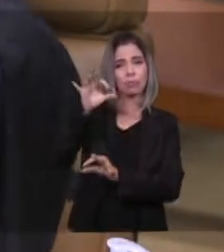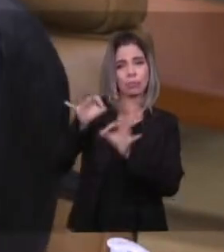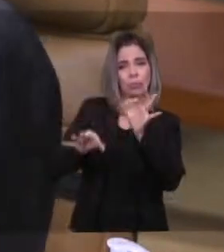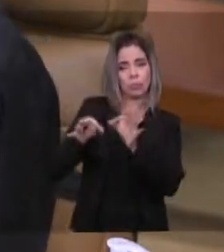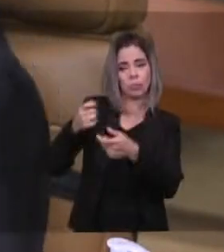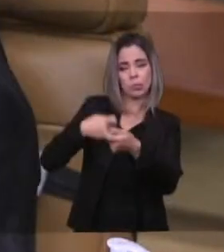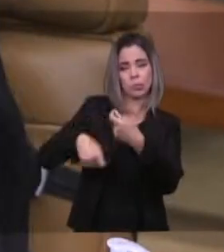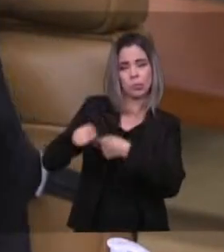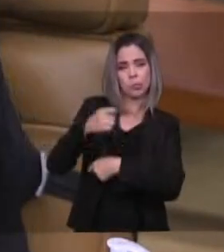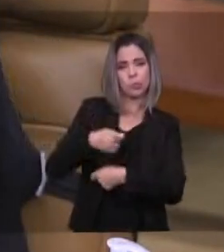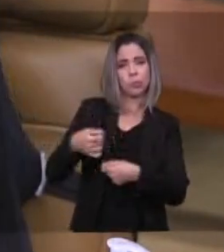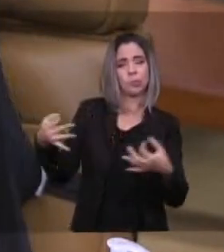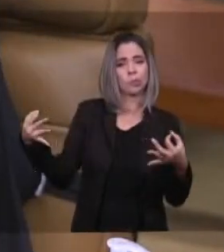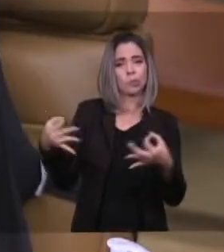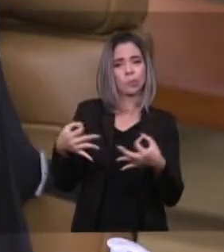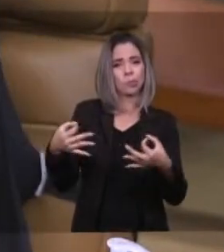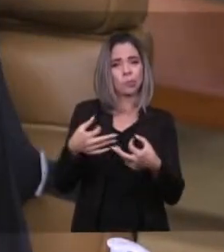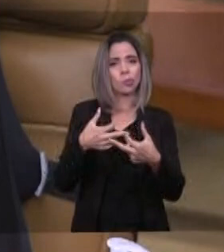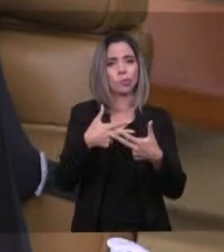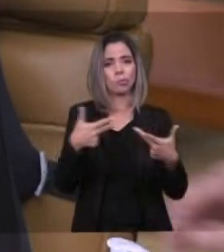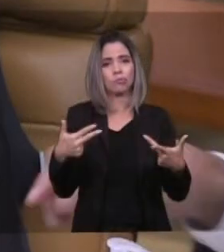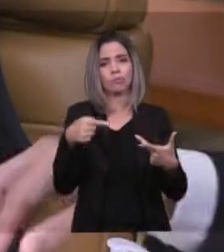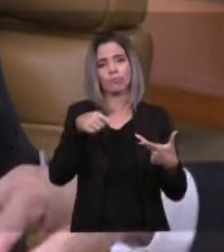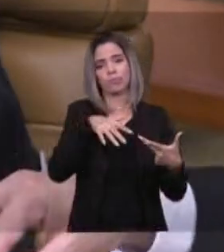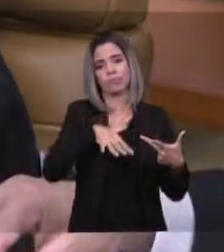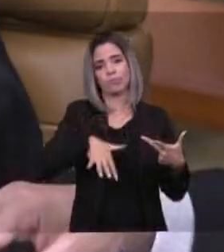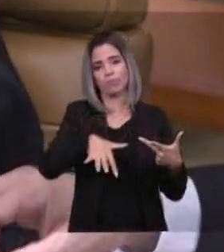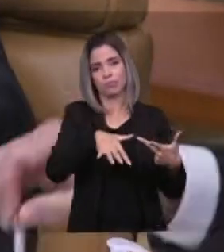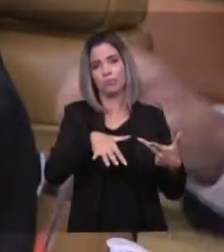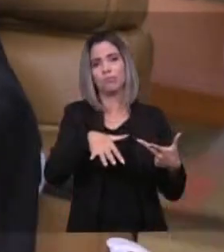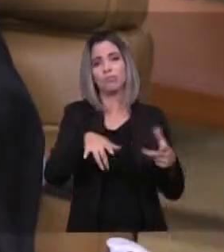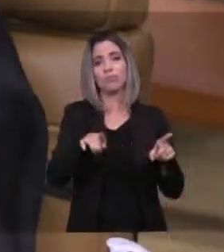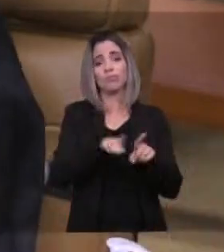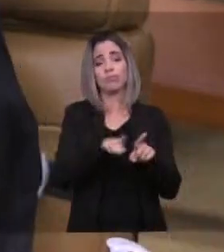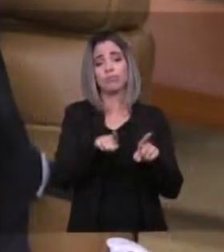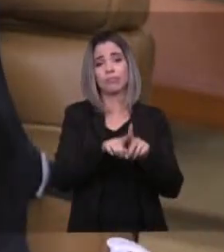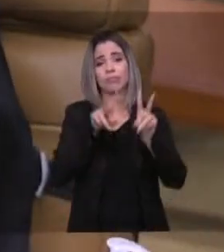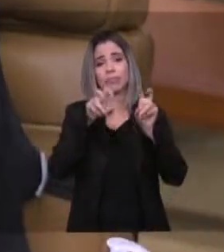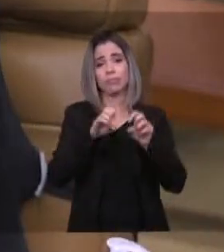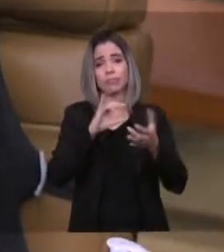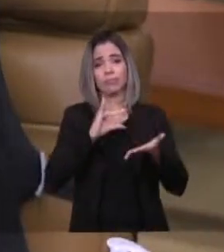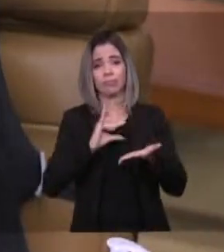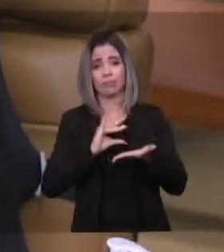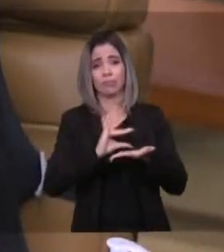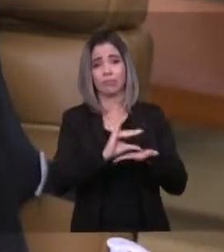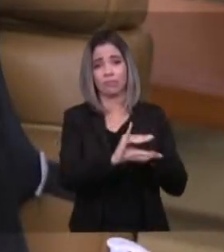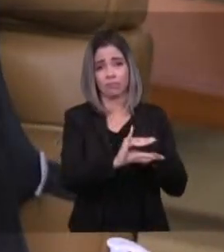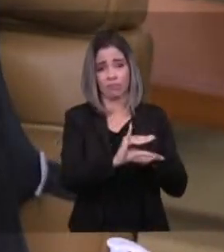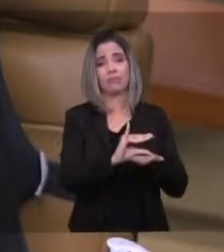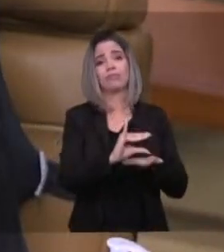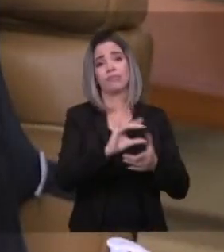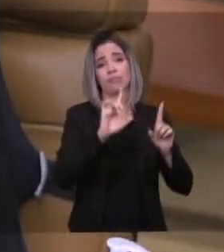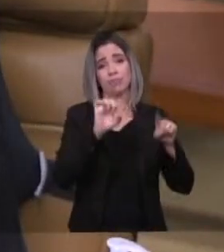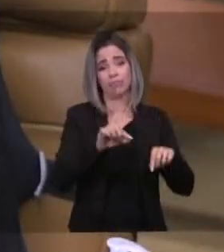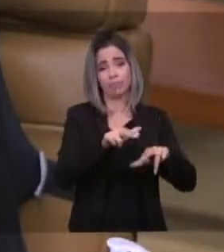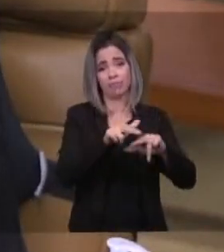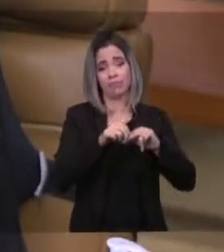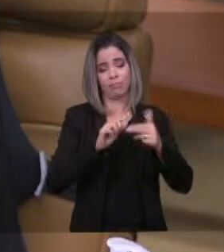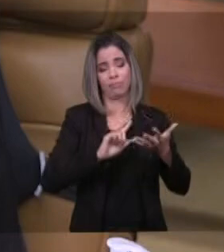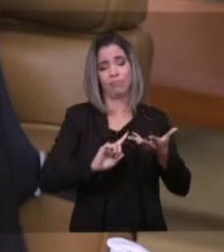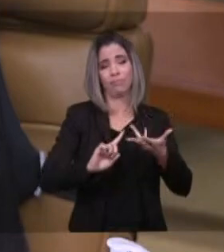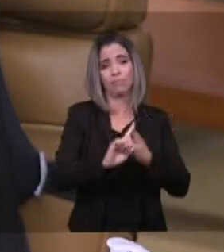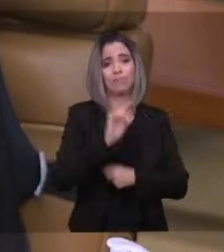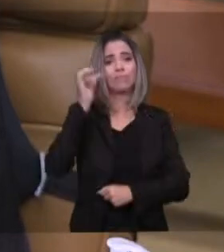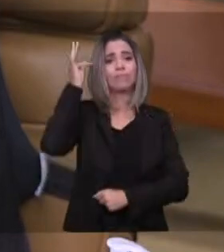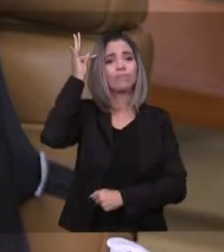negócios jurídicos, coisa julgada, e também a questão da indenização e forma de uma indenização diante dessas